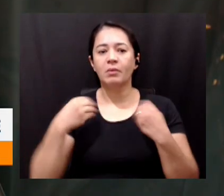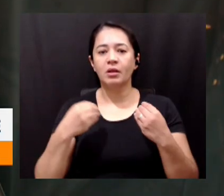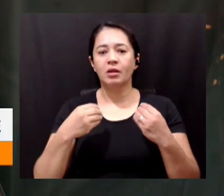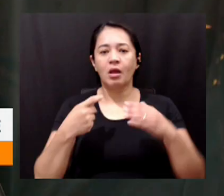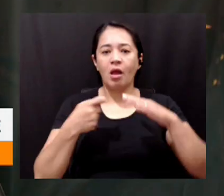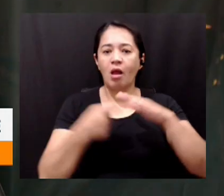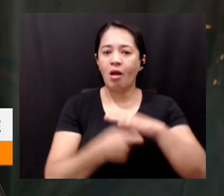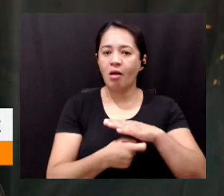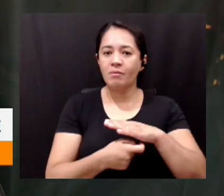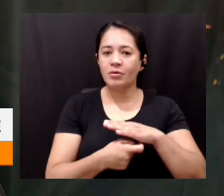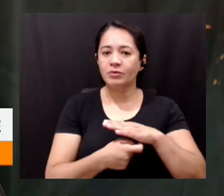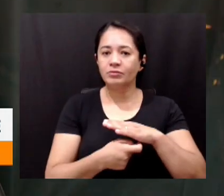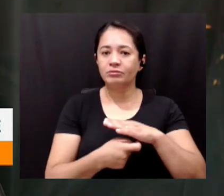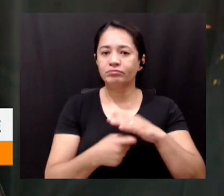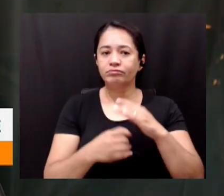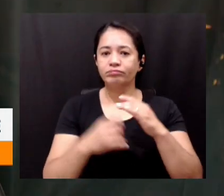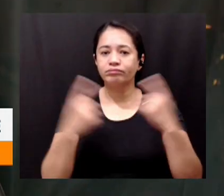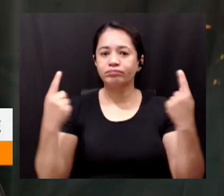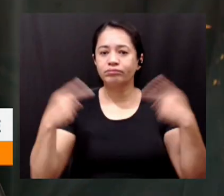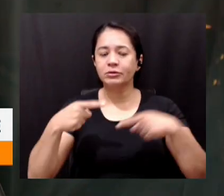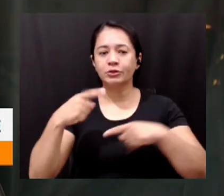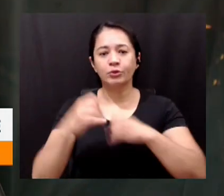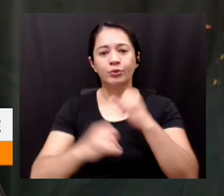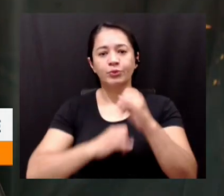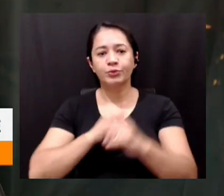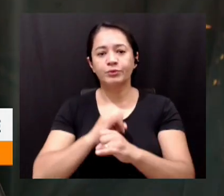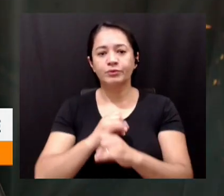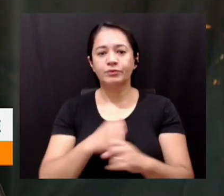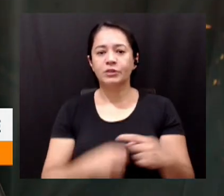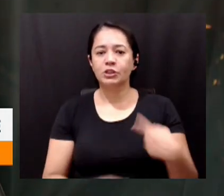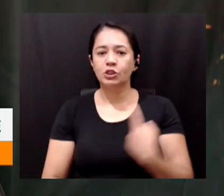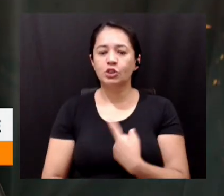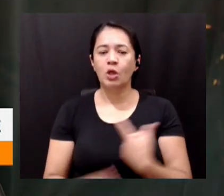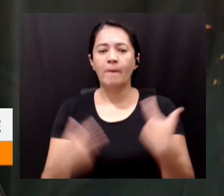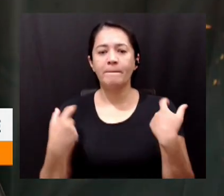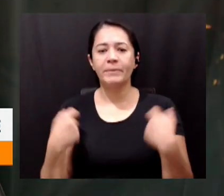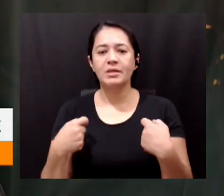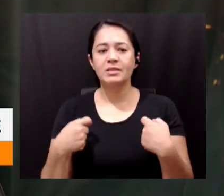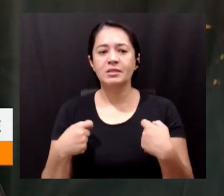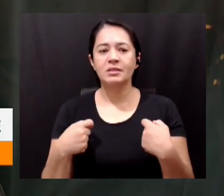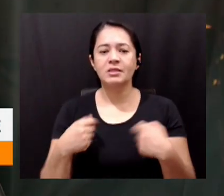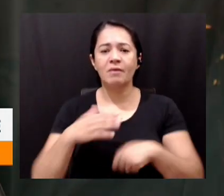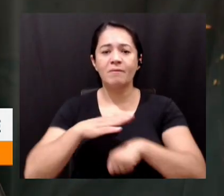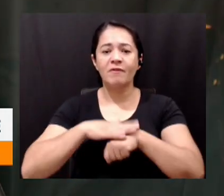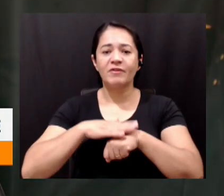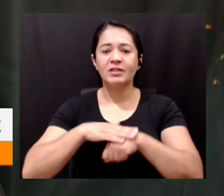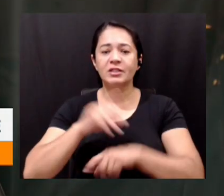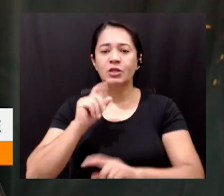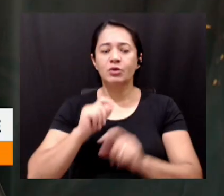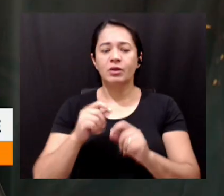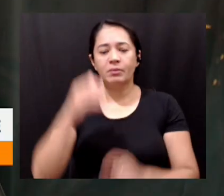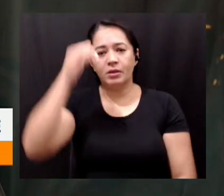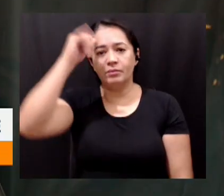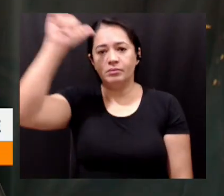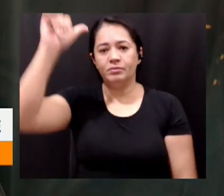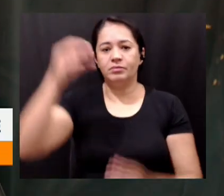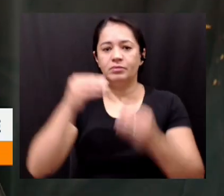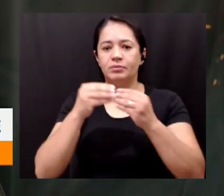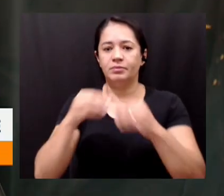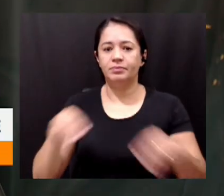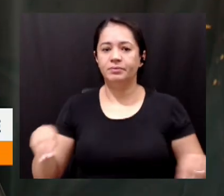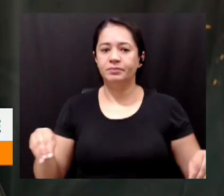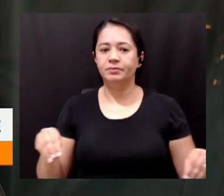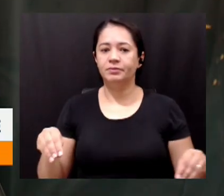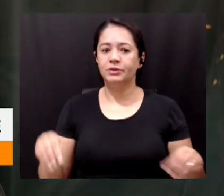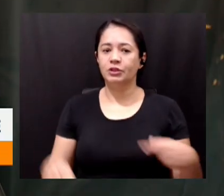esportivas online, né? O que precisa ser feito para conter esses danos? É o que nós falamos aqui já no